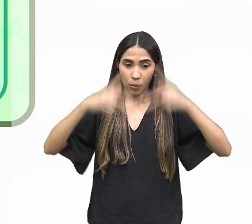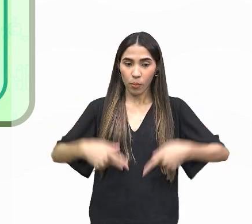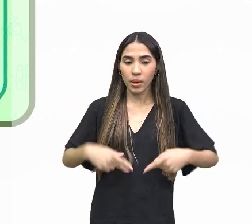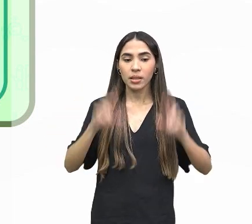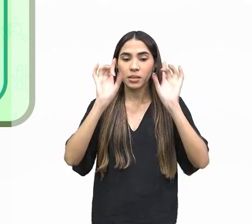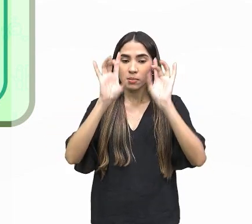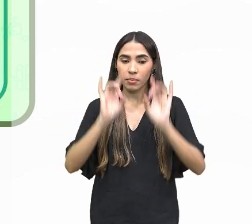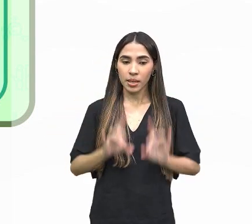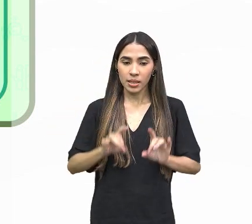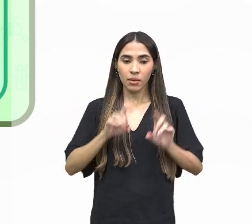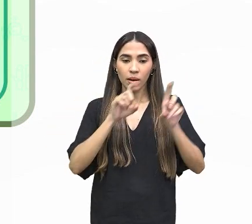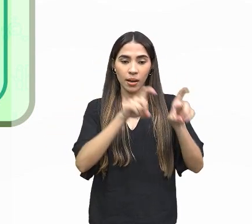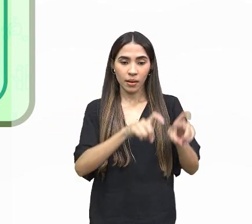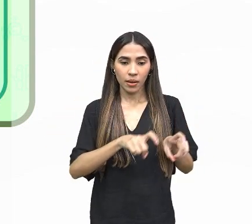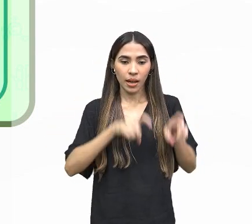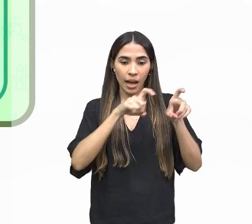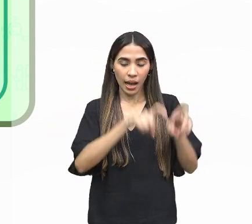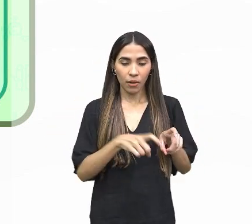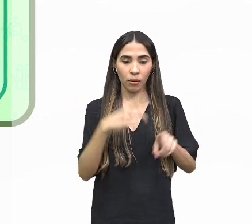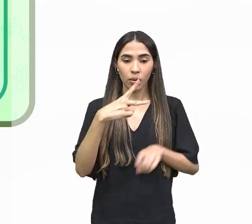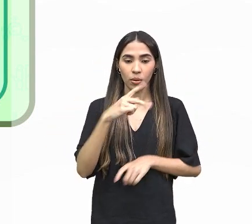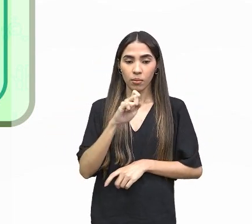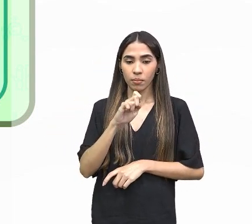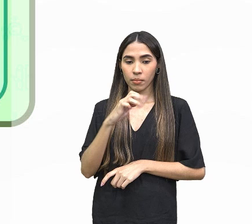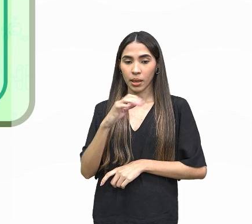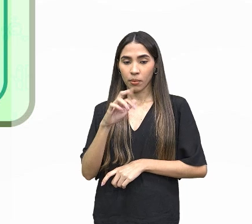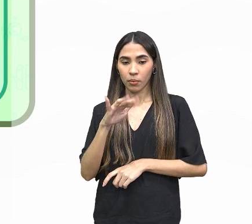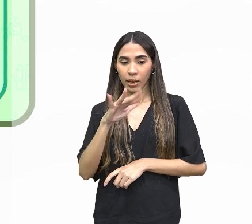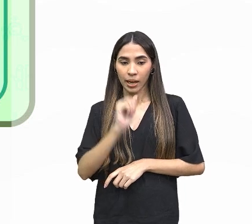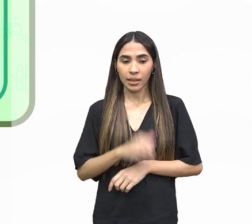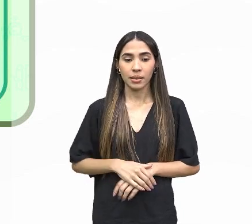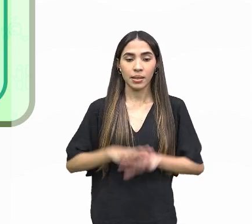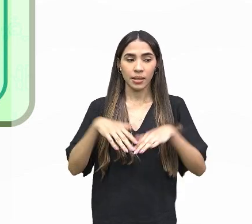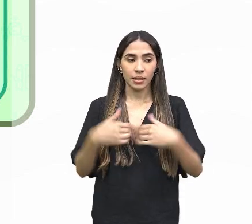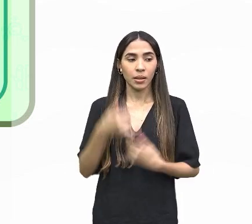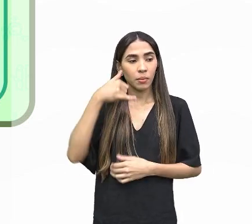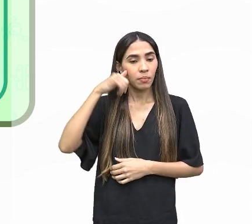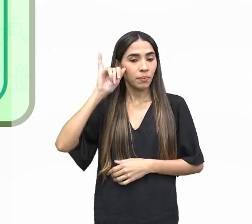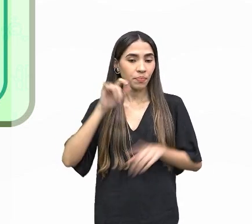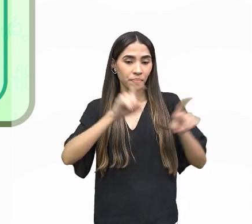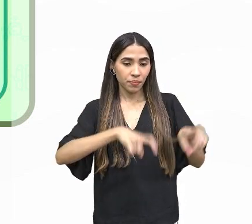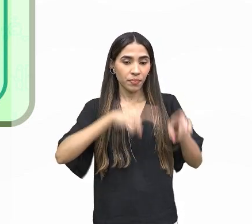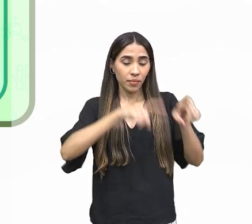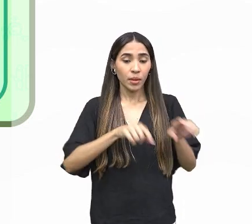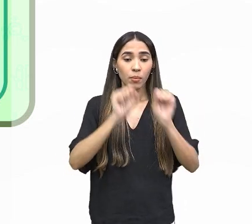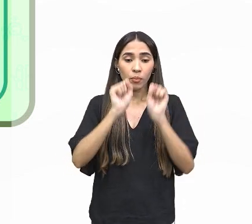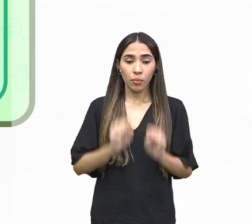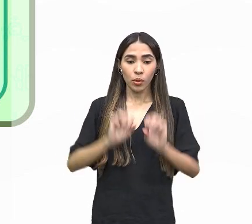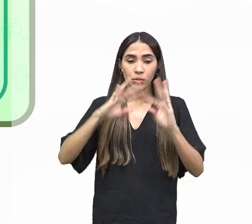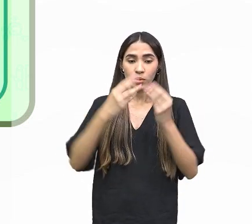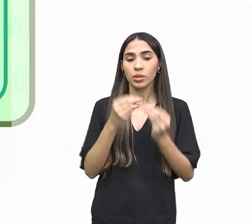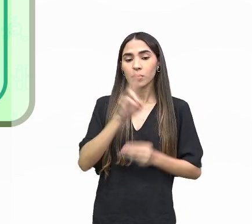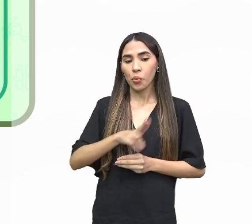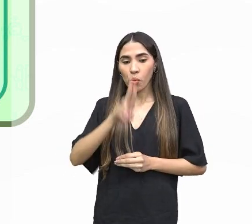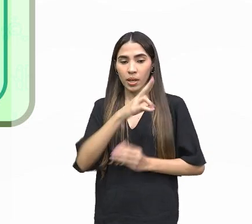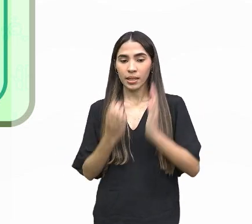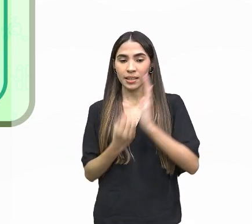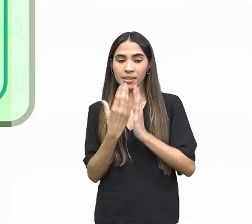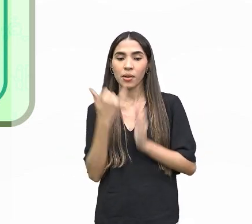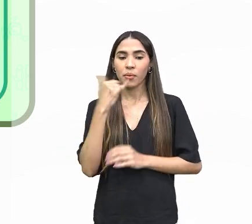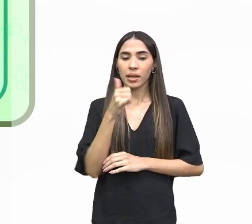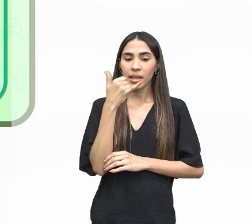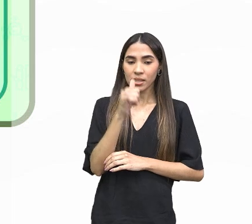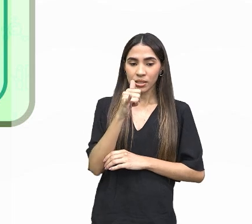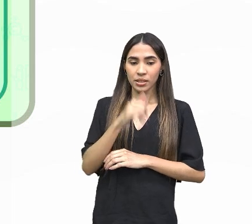especial a agropecuária. Tais resíduos eles podem ser utilizados para a geração de energia a partir de